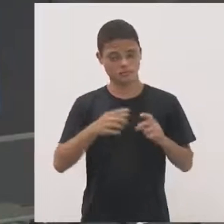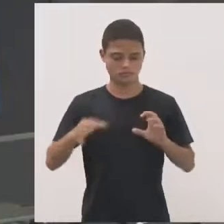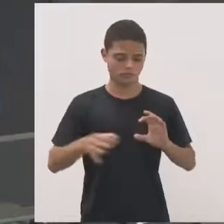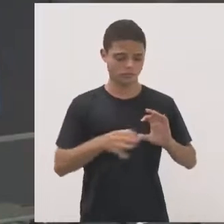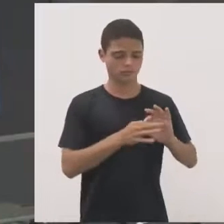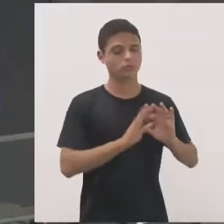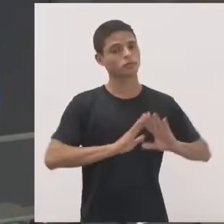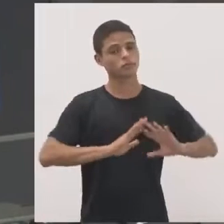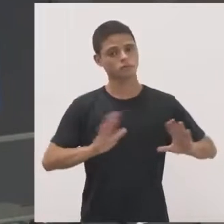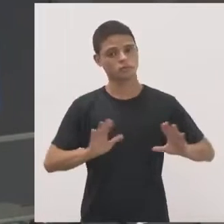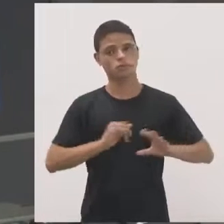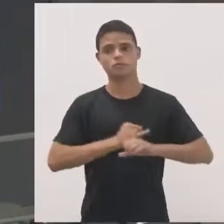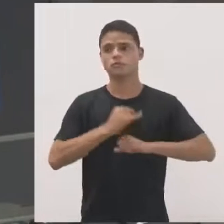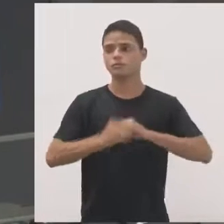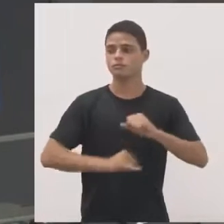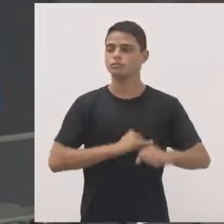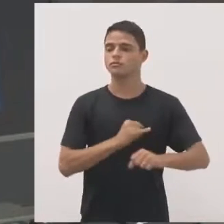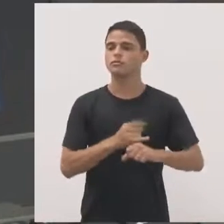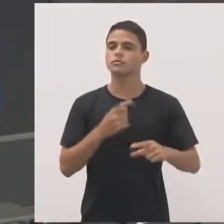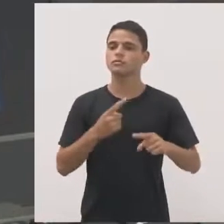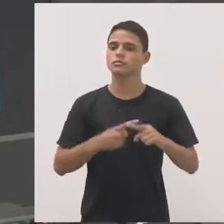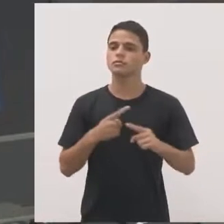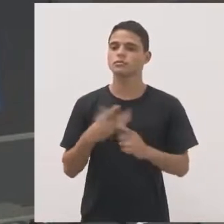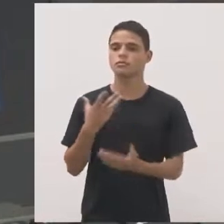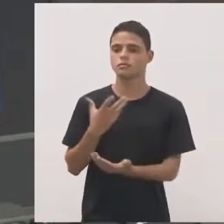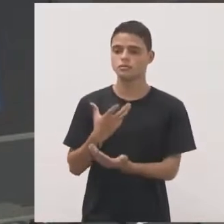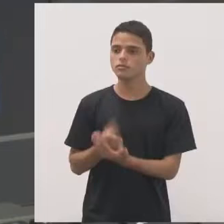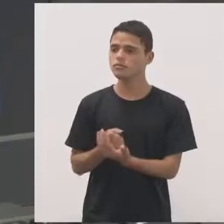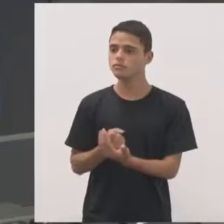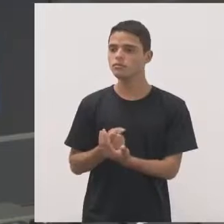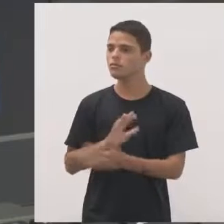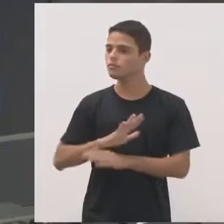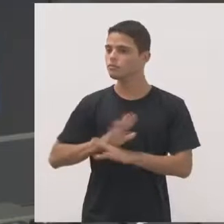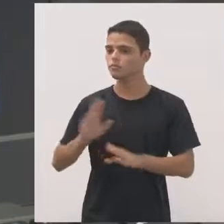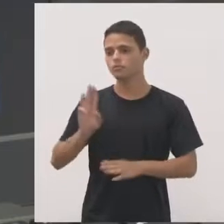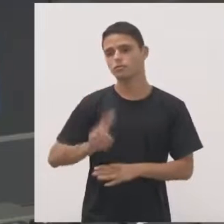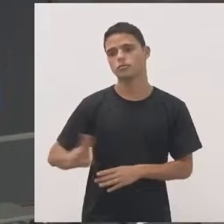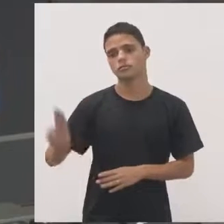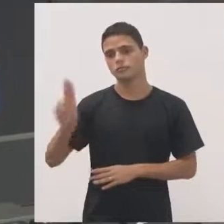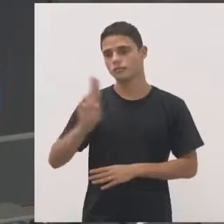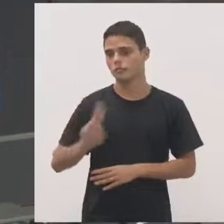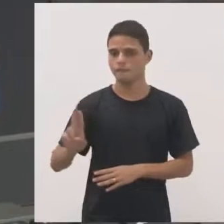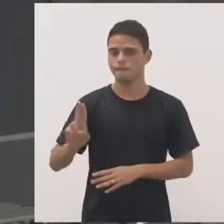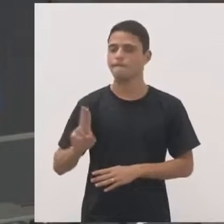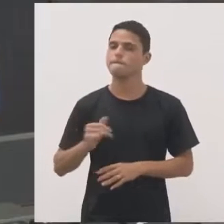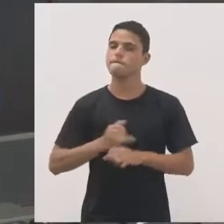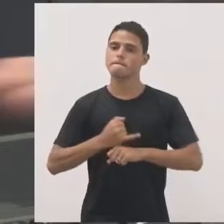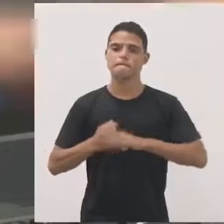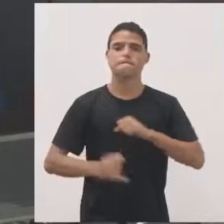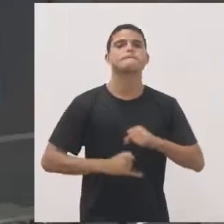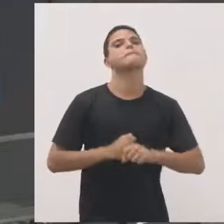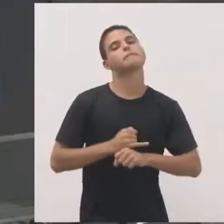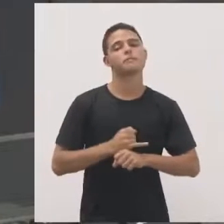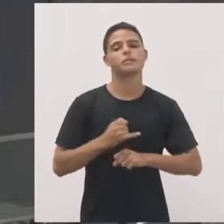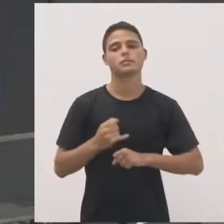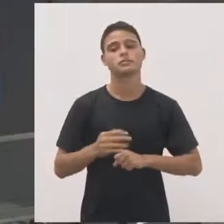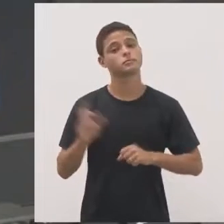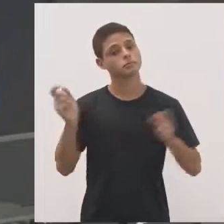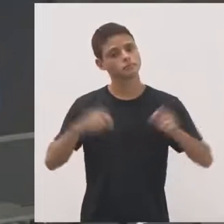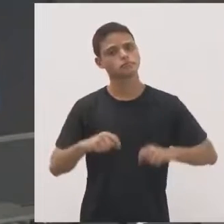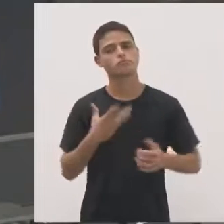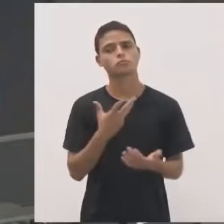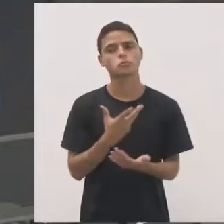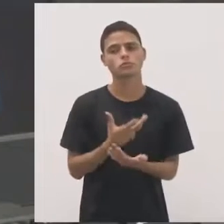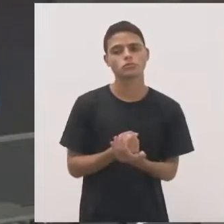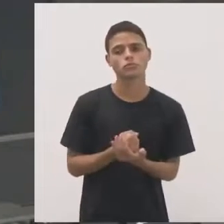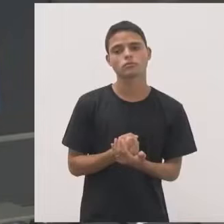na internet. Então, para fazer a instalação desse equipamento, é só via Wi-Fi. Então, se eu não tenho via Wi-Fi, você consegue até instalar, como eu